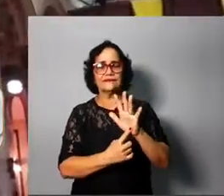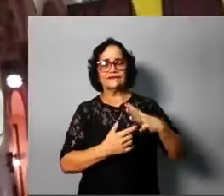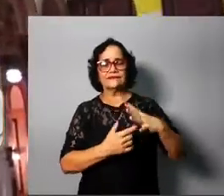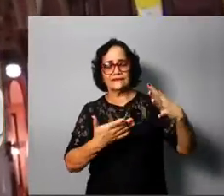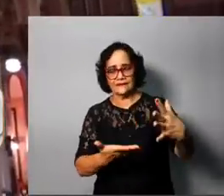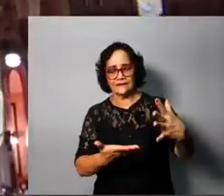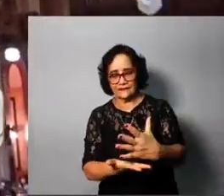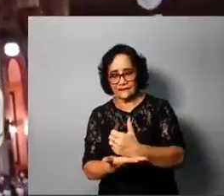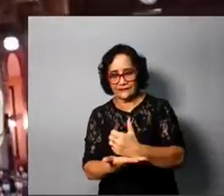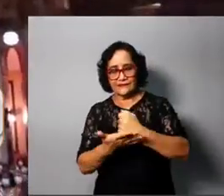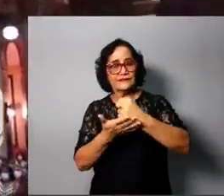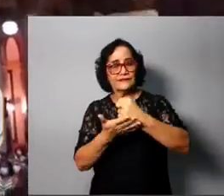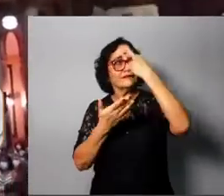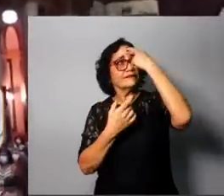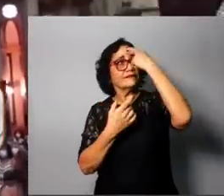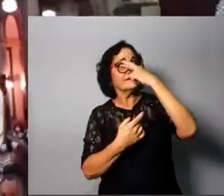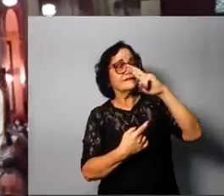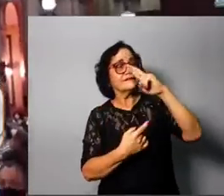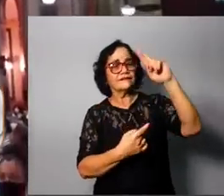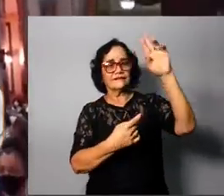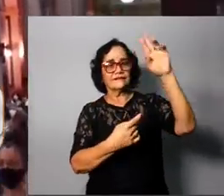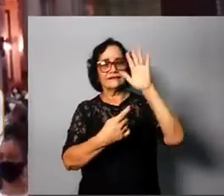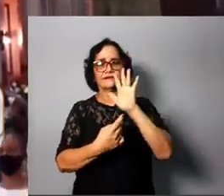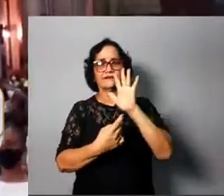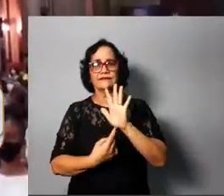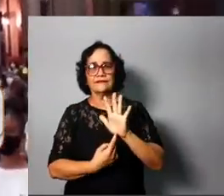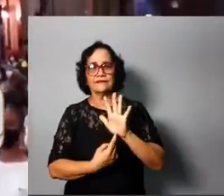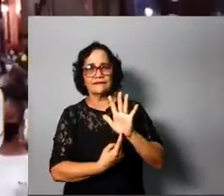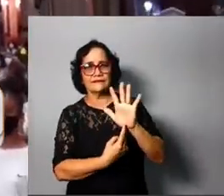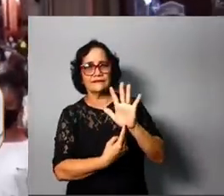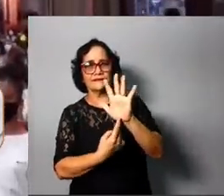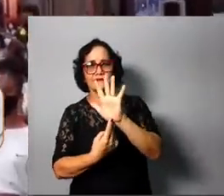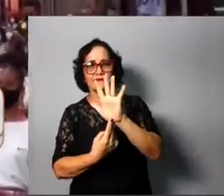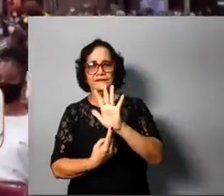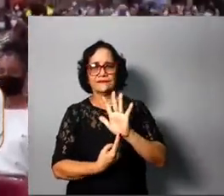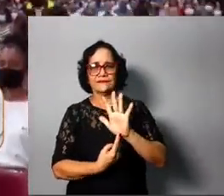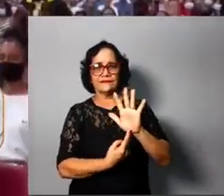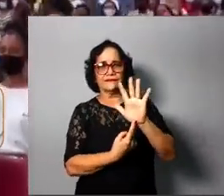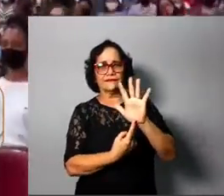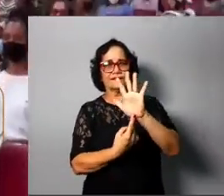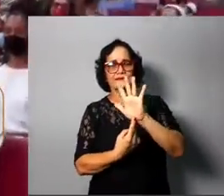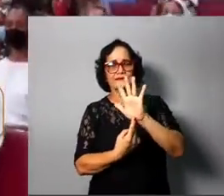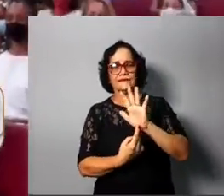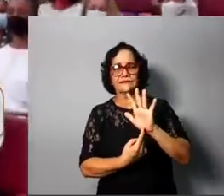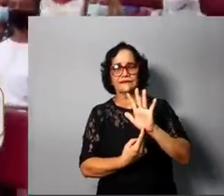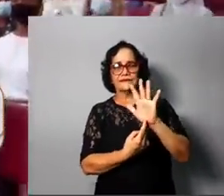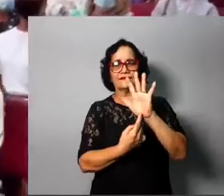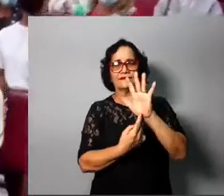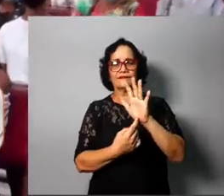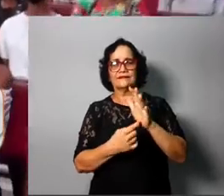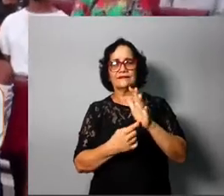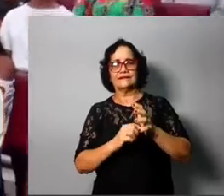salvação. O Senhor fez conhecer a